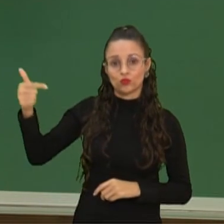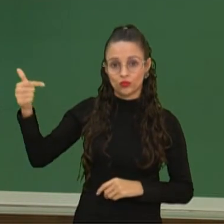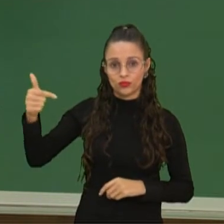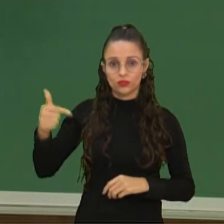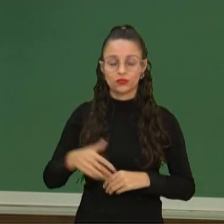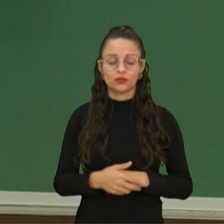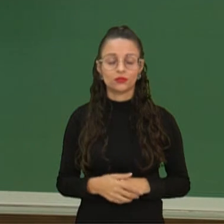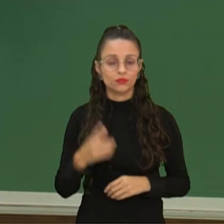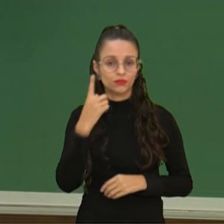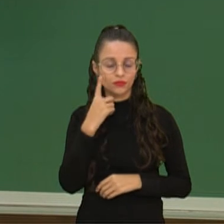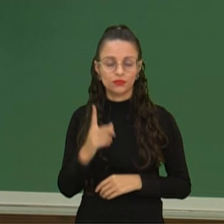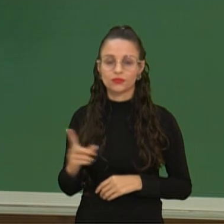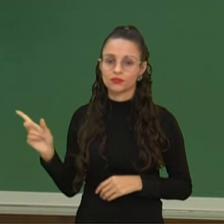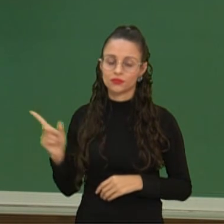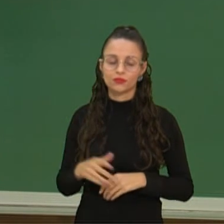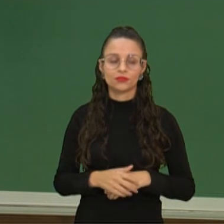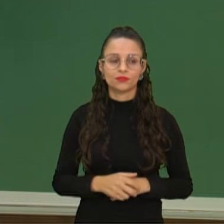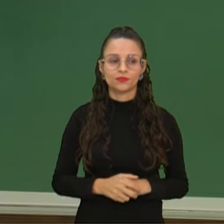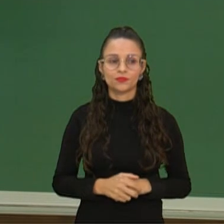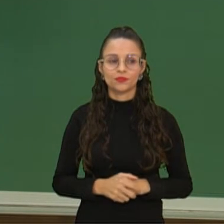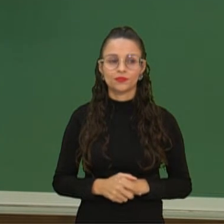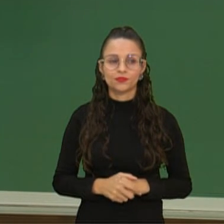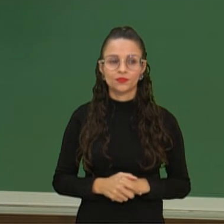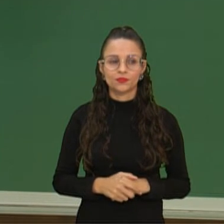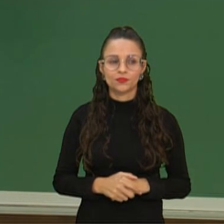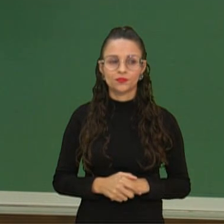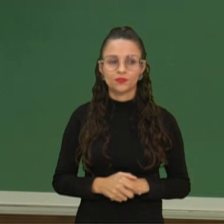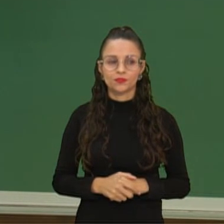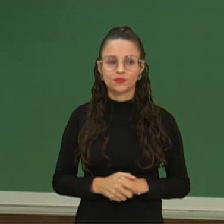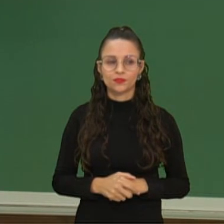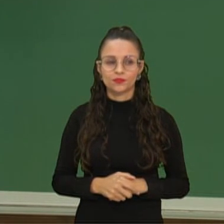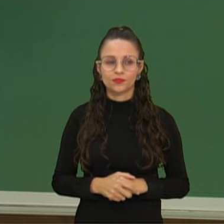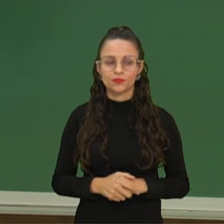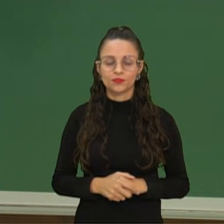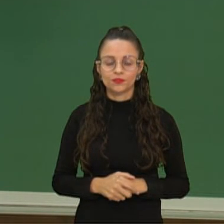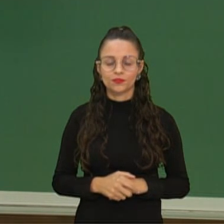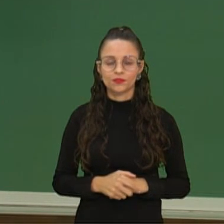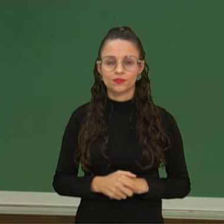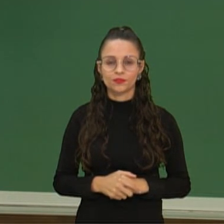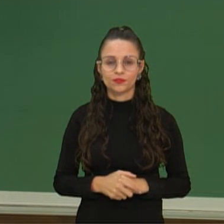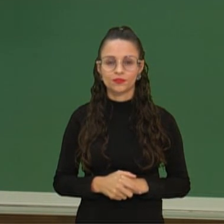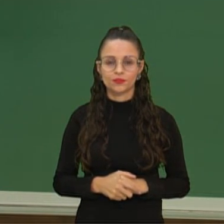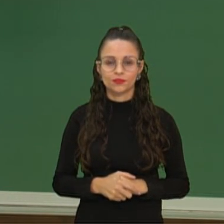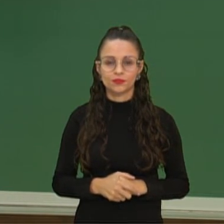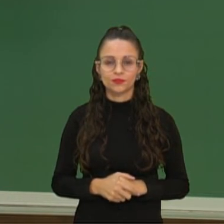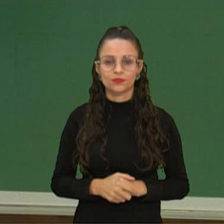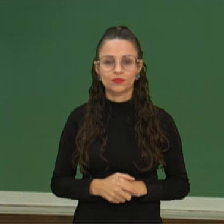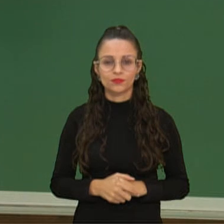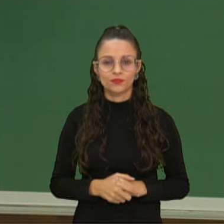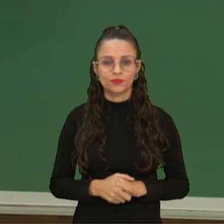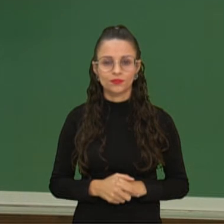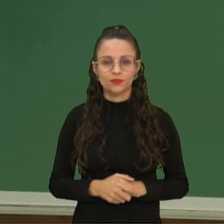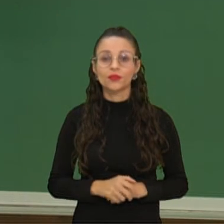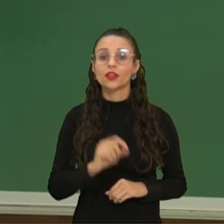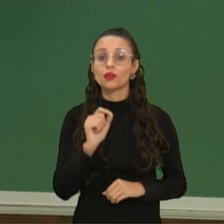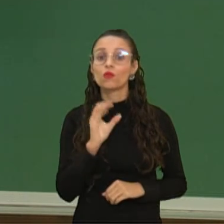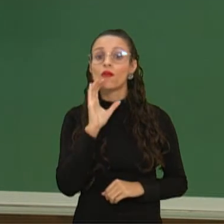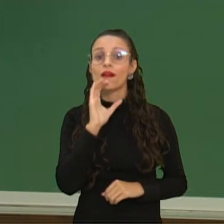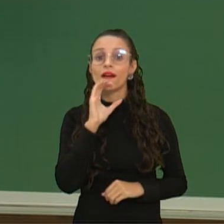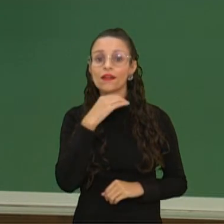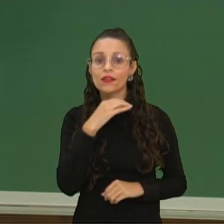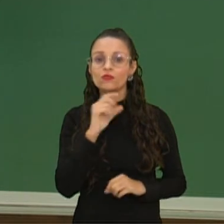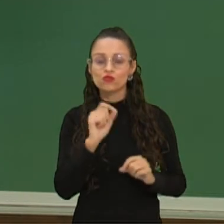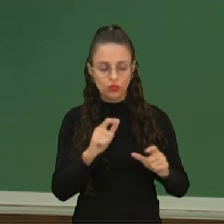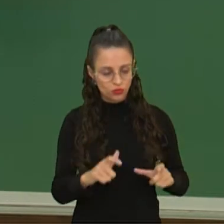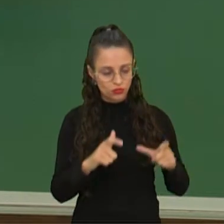2, vamos ver aqui qual é a correta. I heat up my dinner, eu aqueço, aqueço o quê? O meu